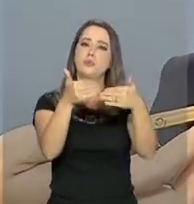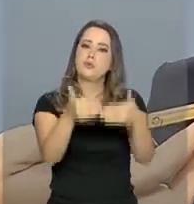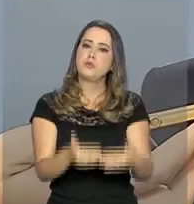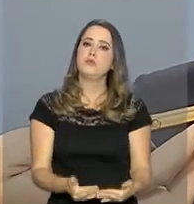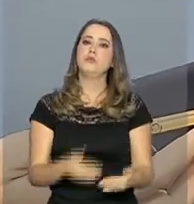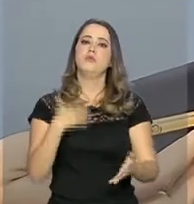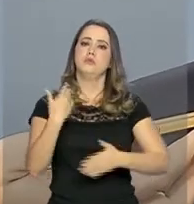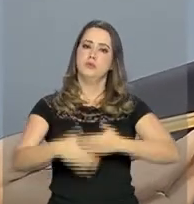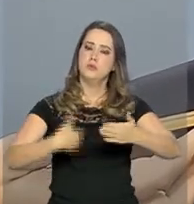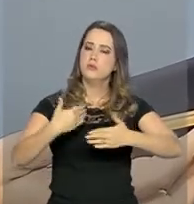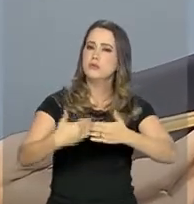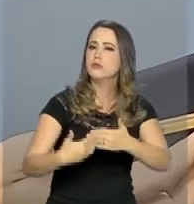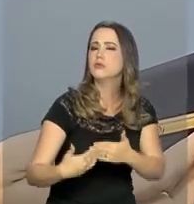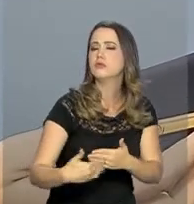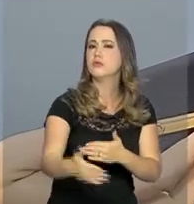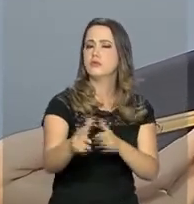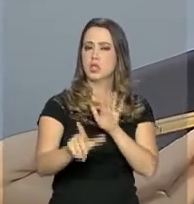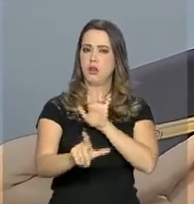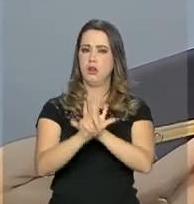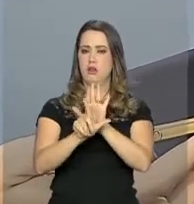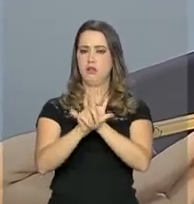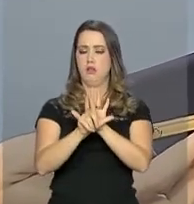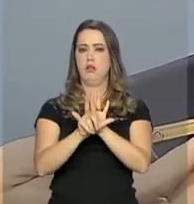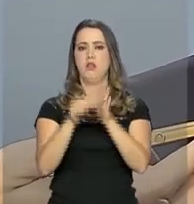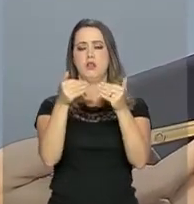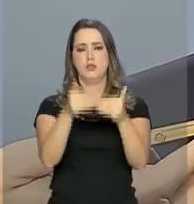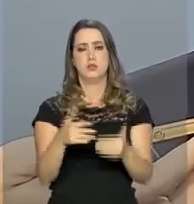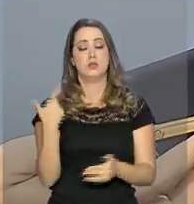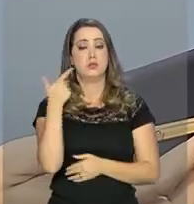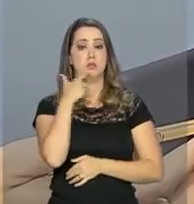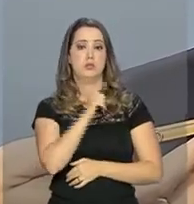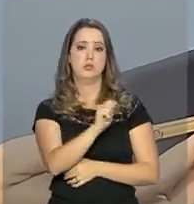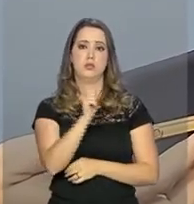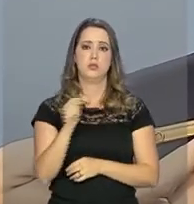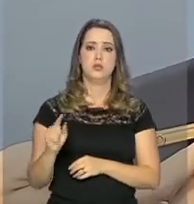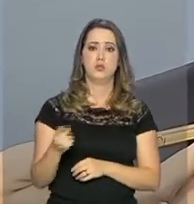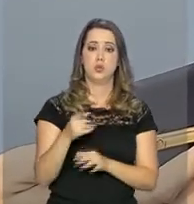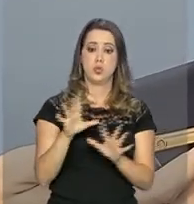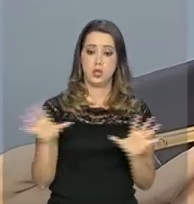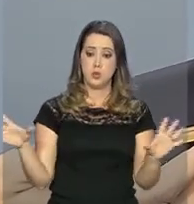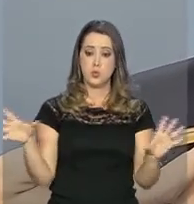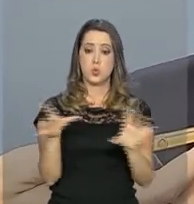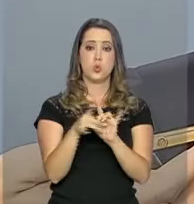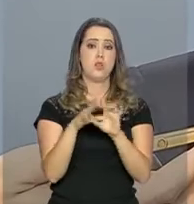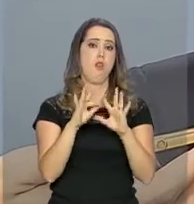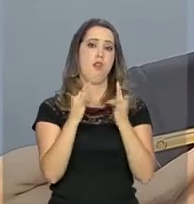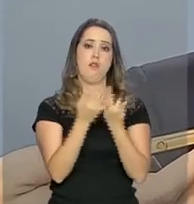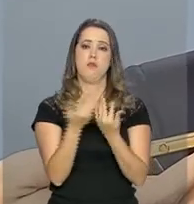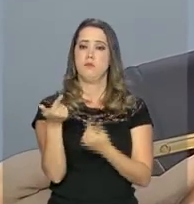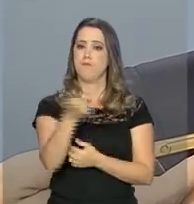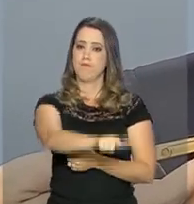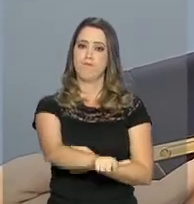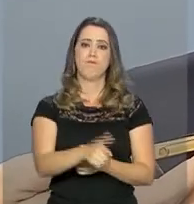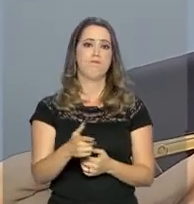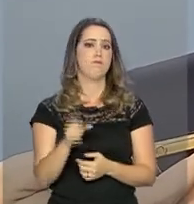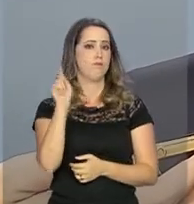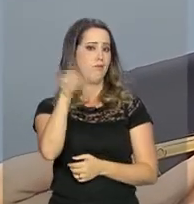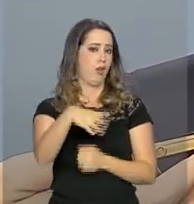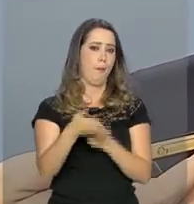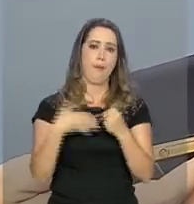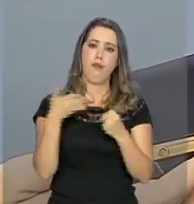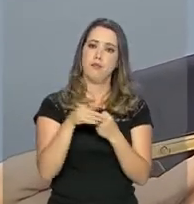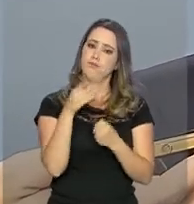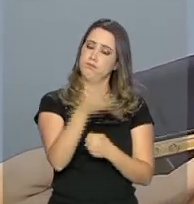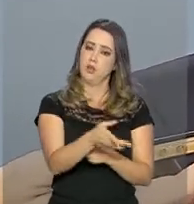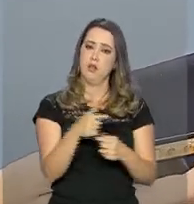os trâmites legais para obtermos a unificação familiar. Né? Então, basicamente, são essas linhas de